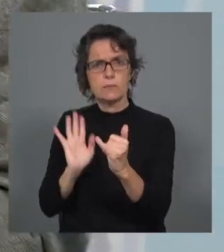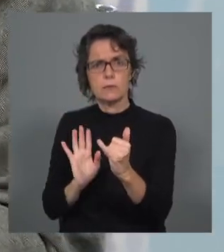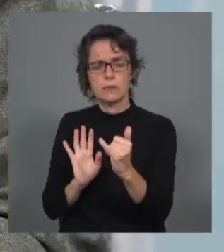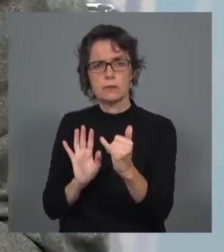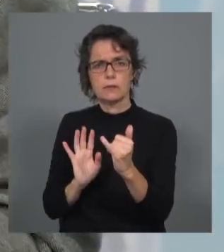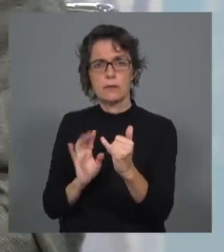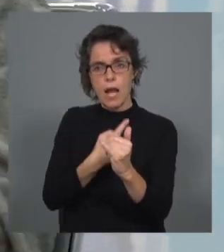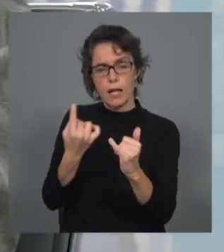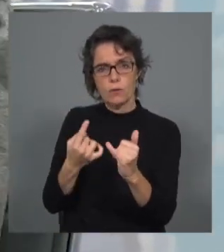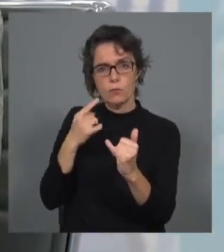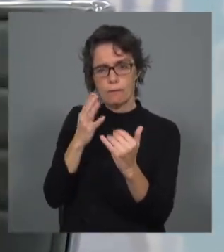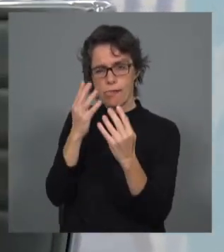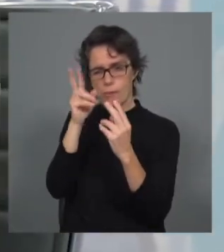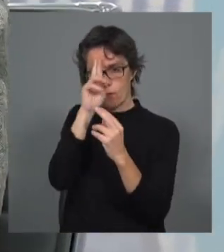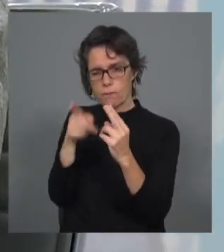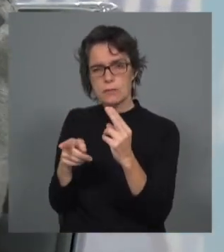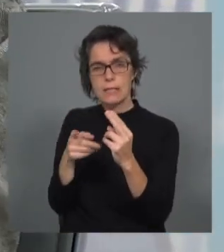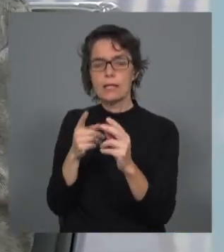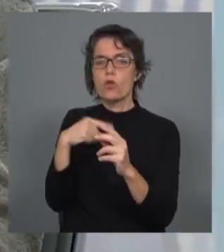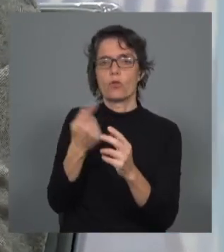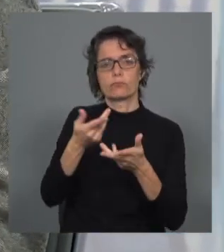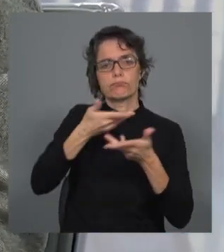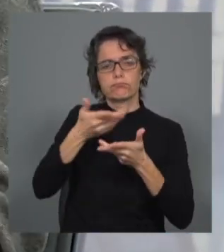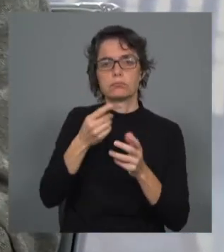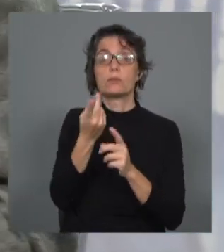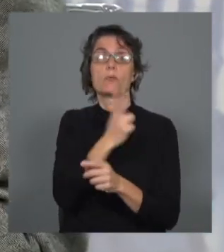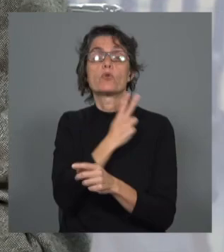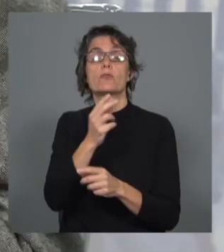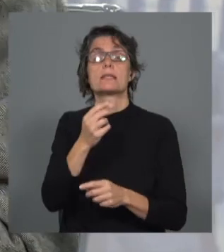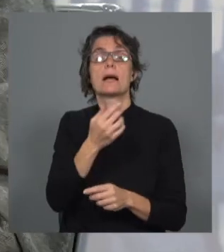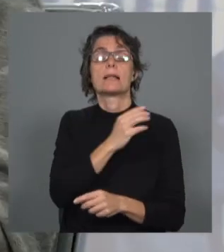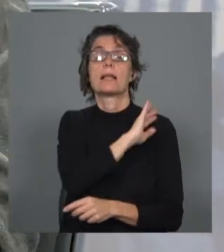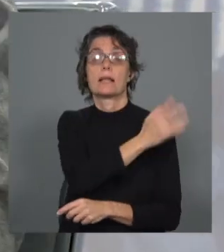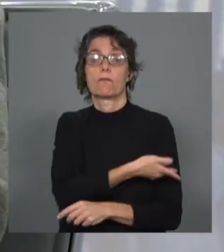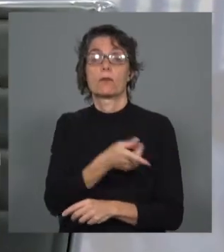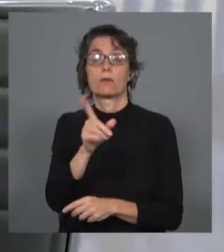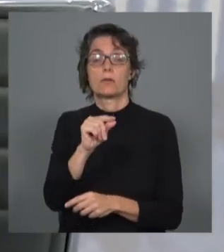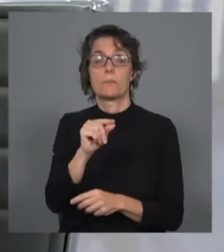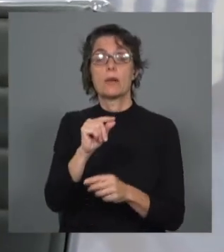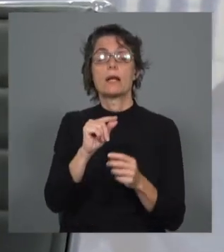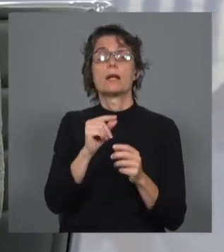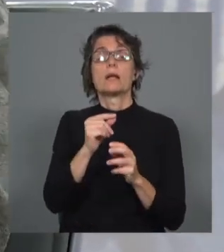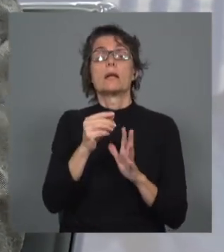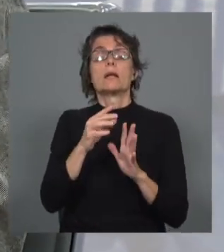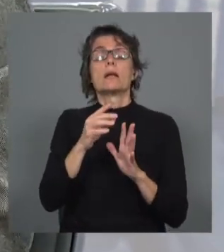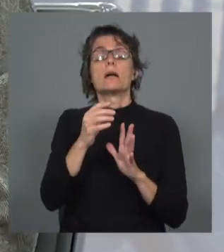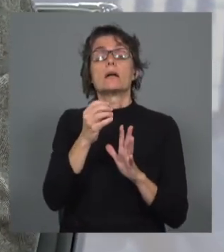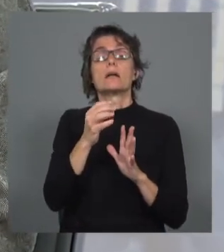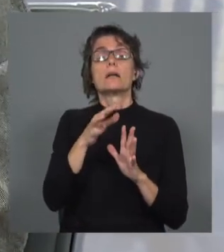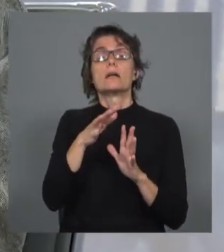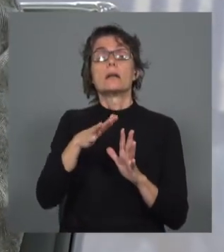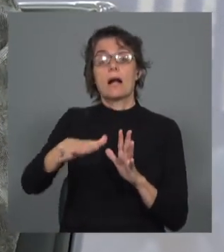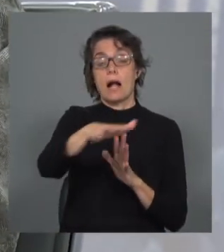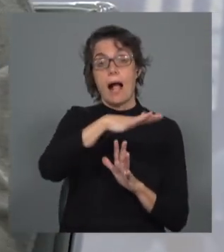capaz. Conseguimos convencer a Universidade de Aveiro e o Parque de Inovação e Ciência de Aveiro